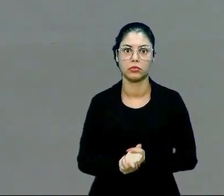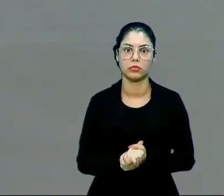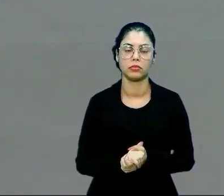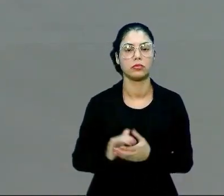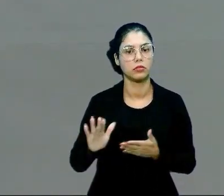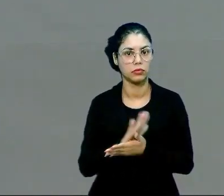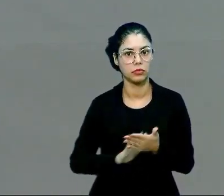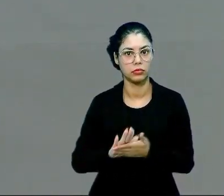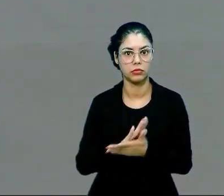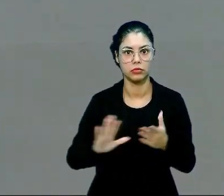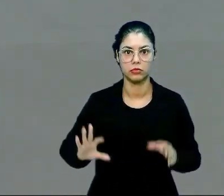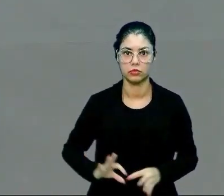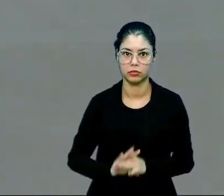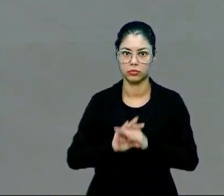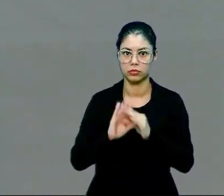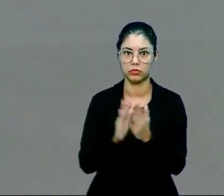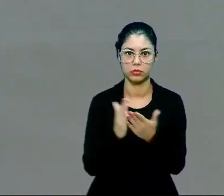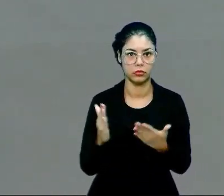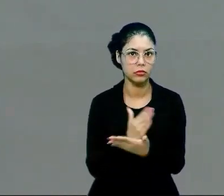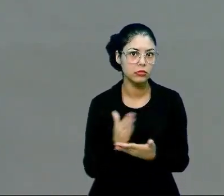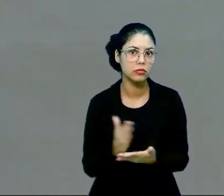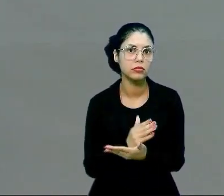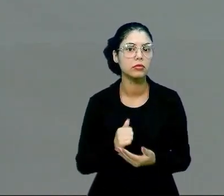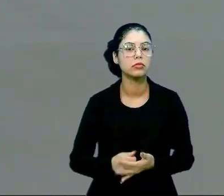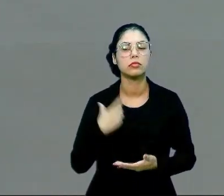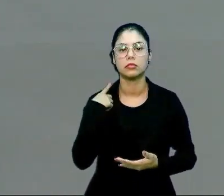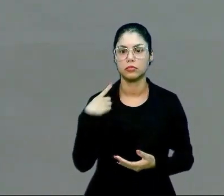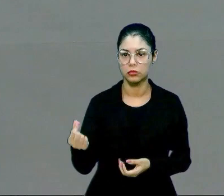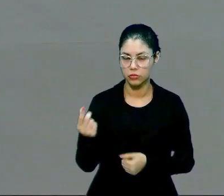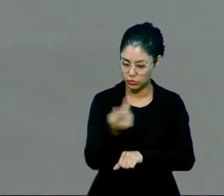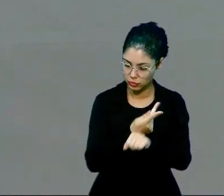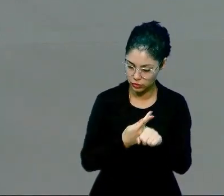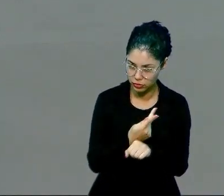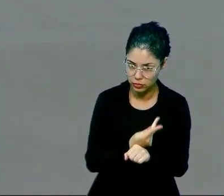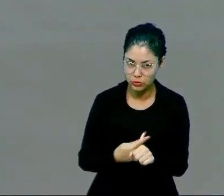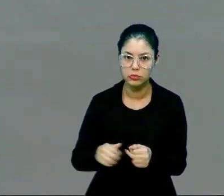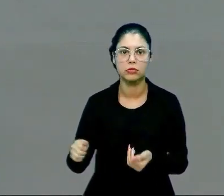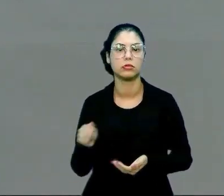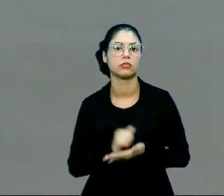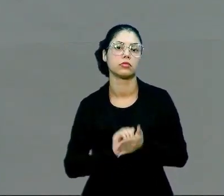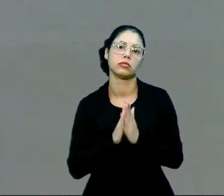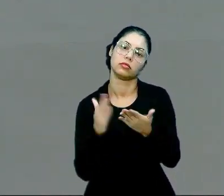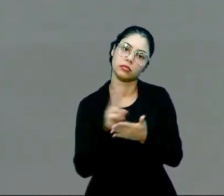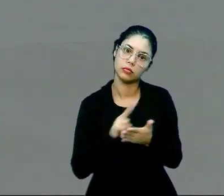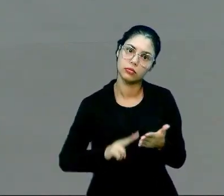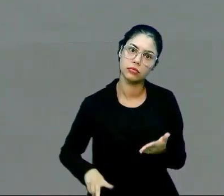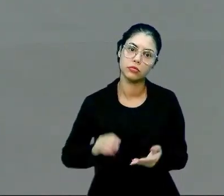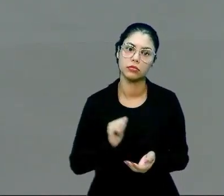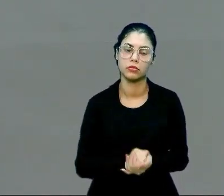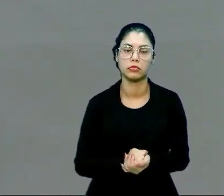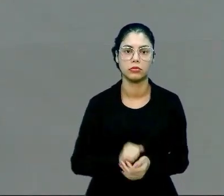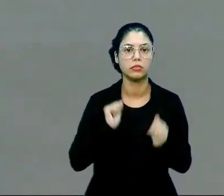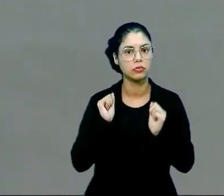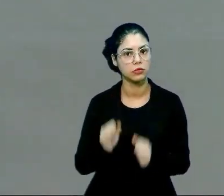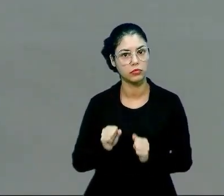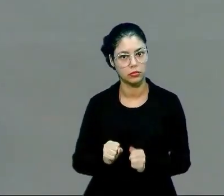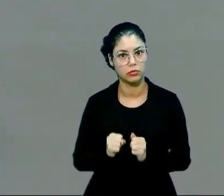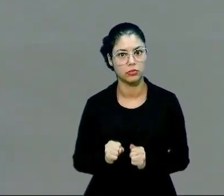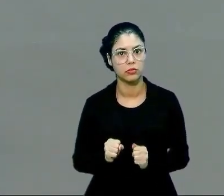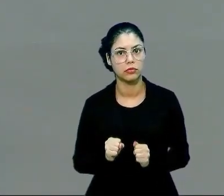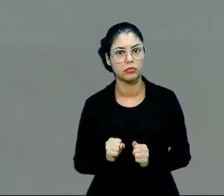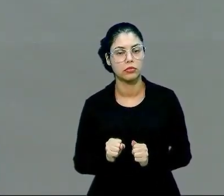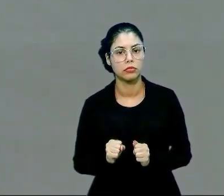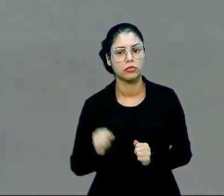nada relacionado ao livro que você fez a citação. Então, ela vai procurar esse livro e ela vai ter que fazer uma leitura para poder